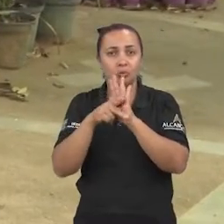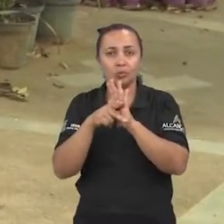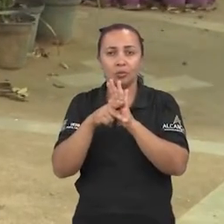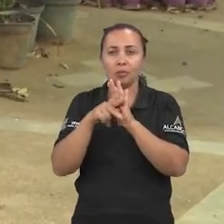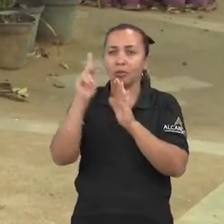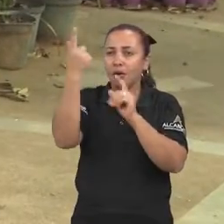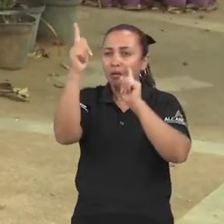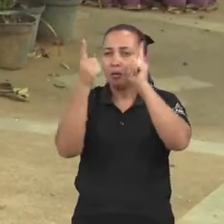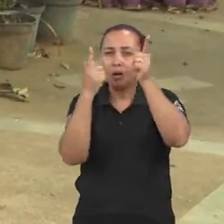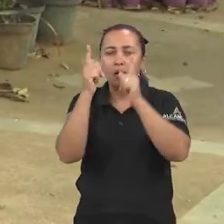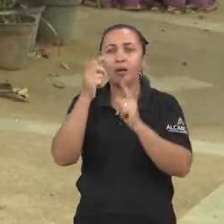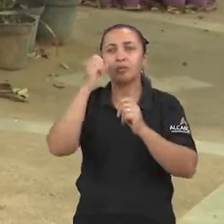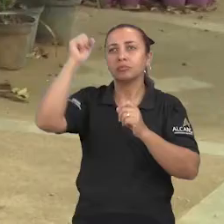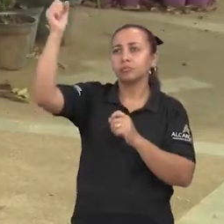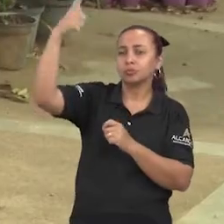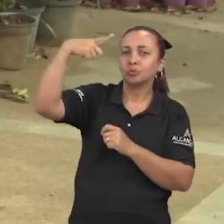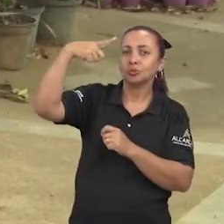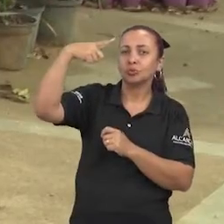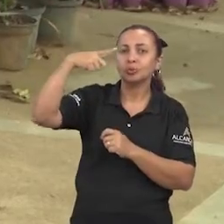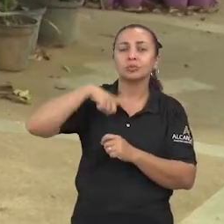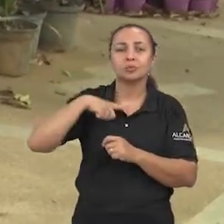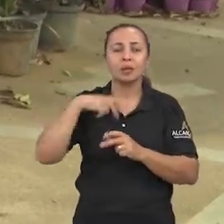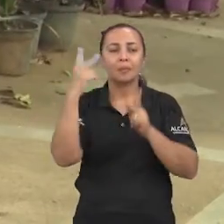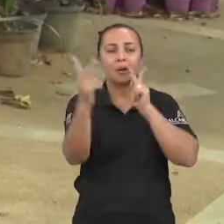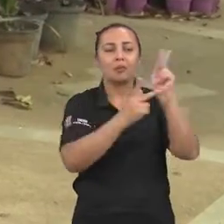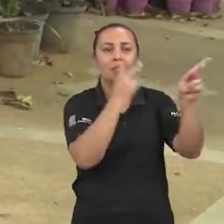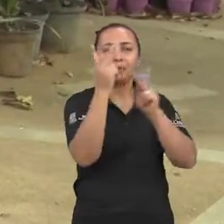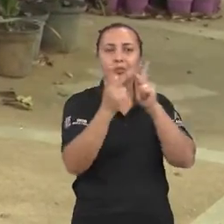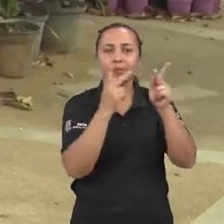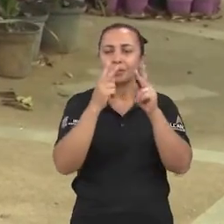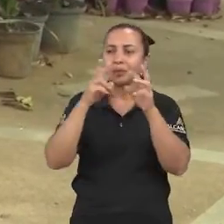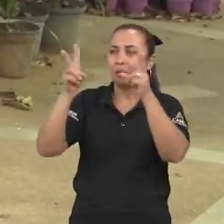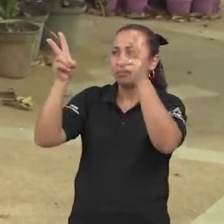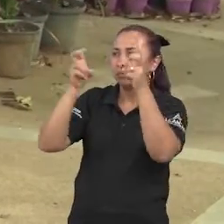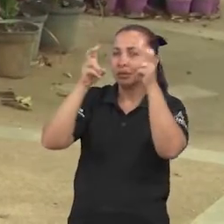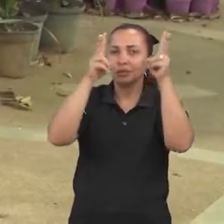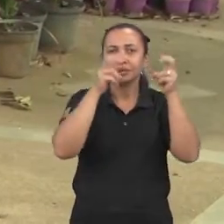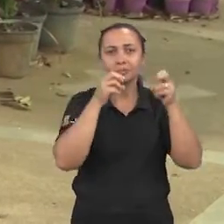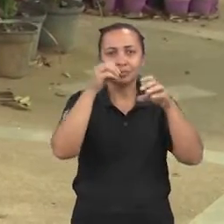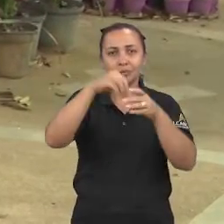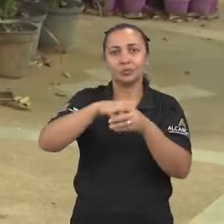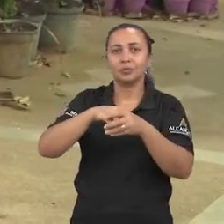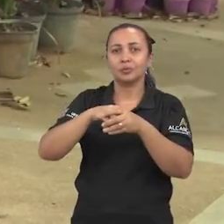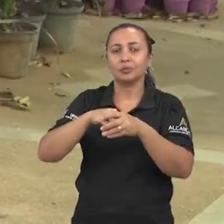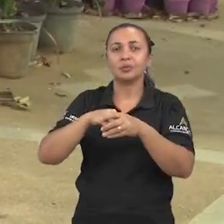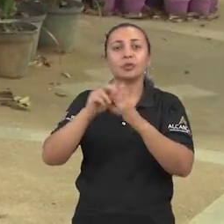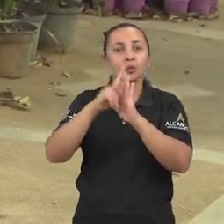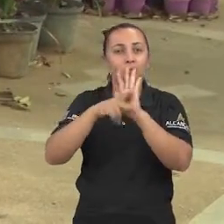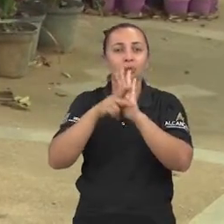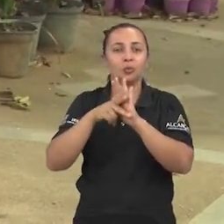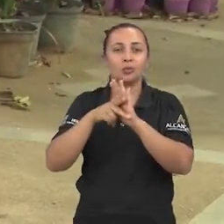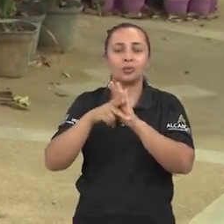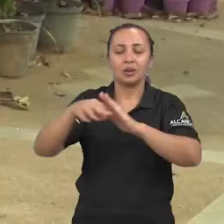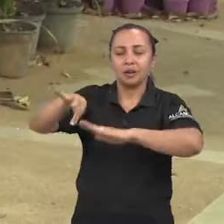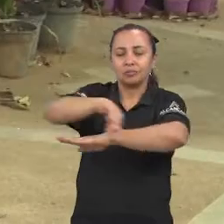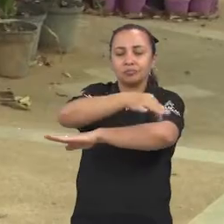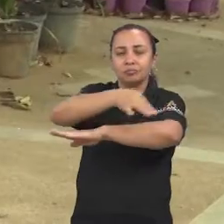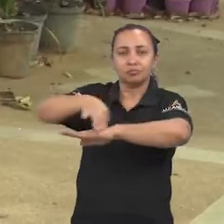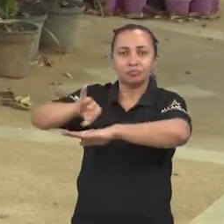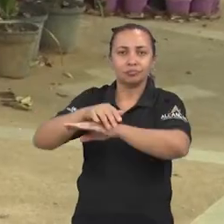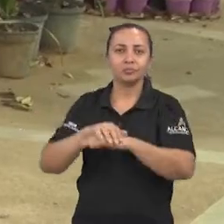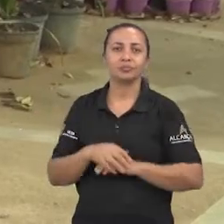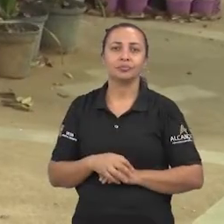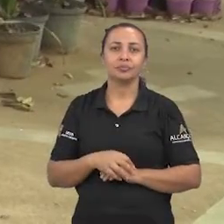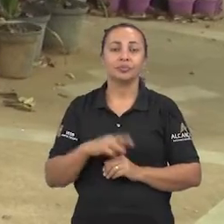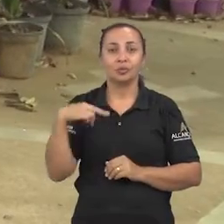em relação ao sol e em relação aos ventos, né, que é dois critérios importantes dentro do projeto arquitetônico, né? Então, a